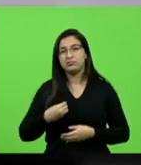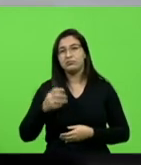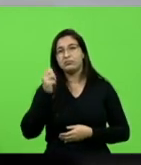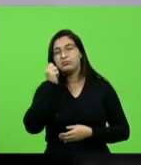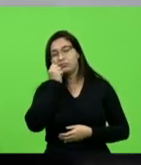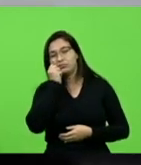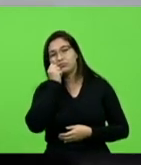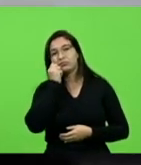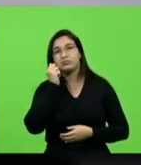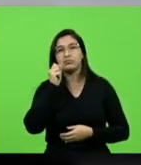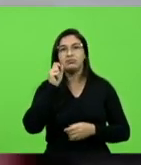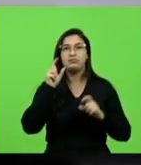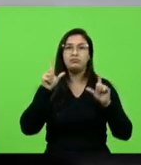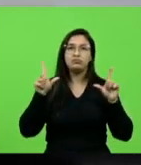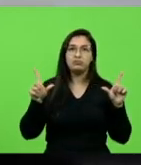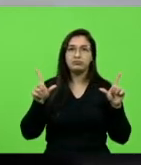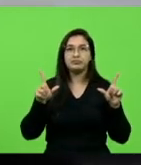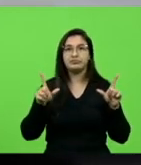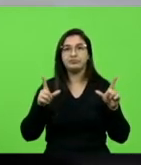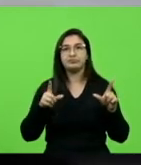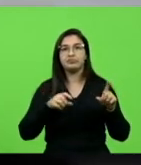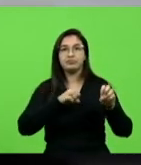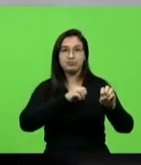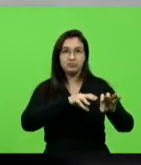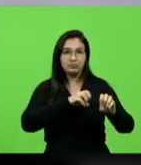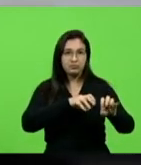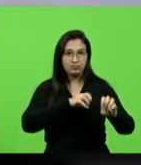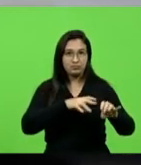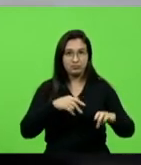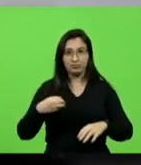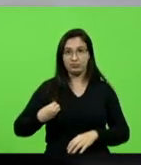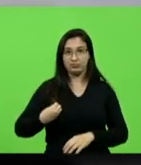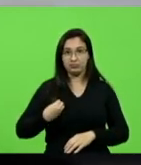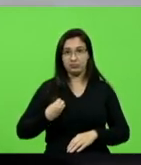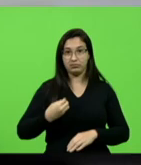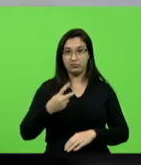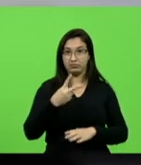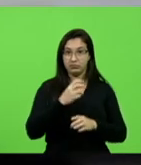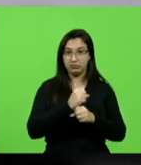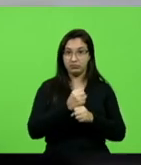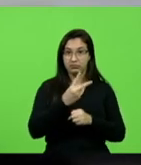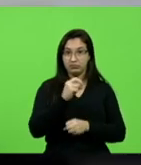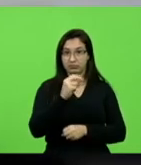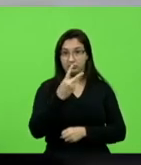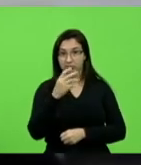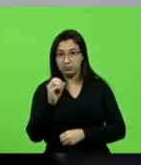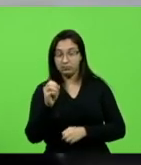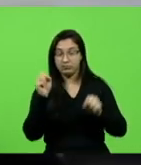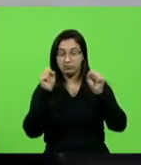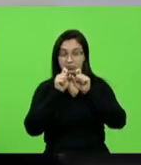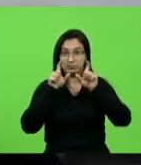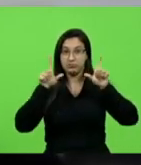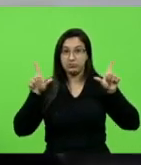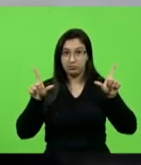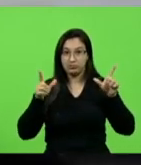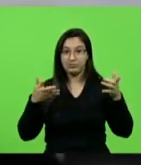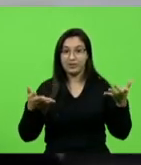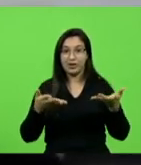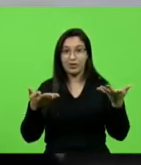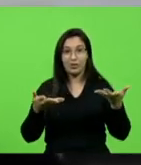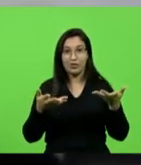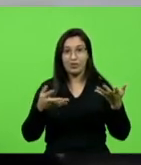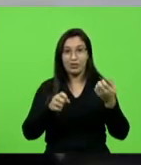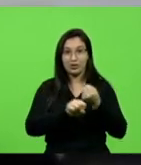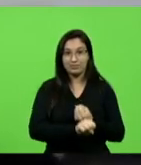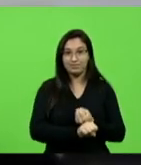educação presencial em 2020 e acordamos numa atividade remota por forte